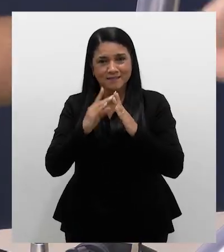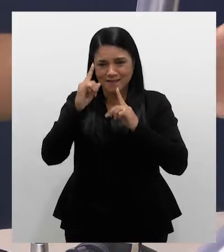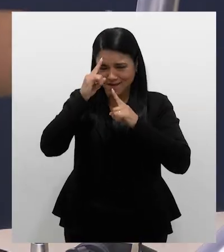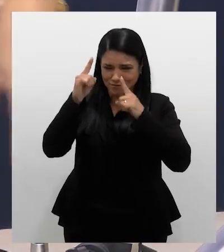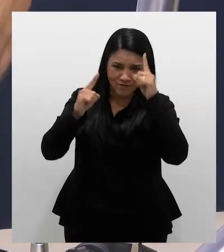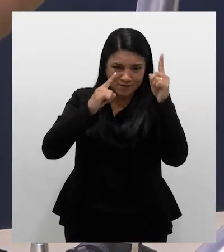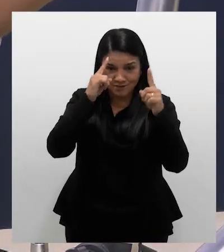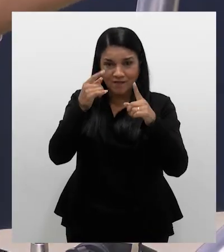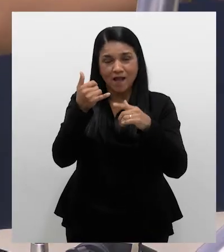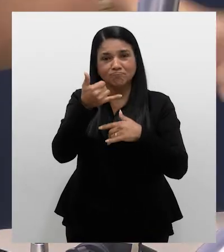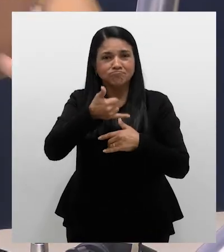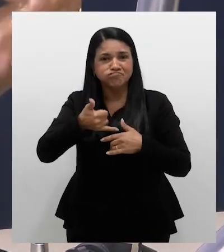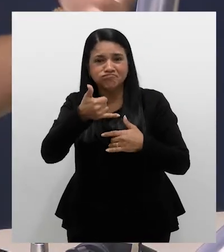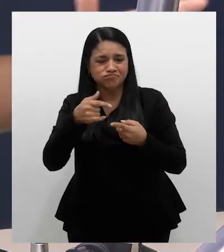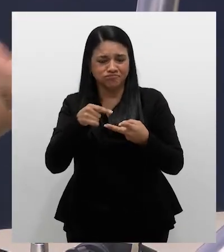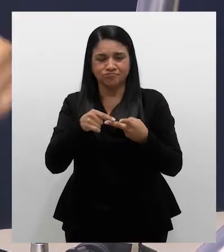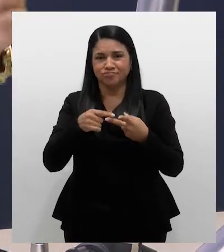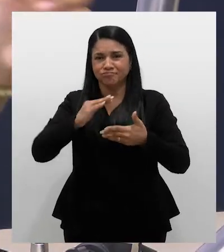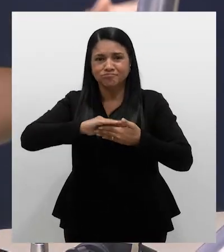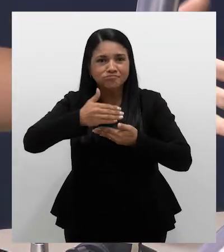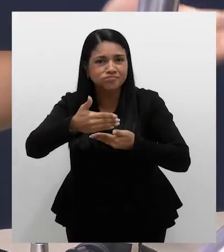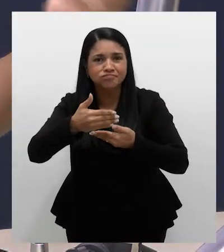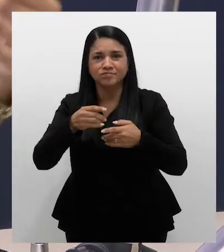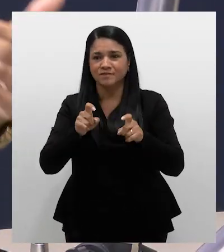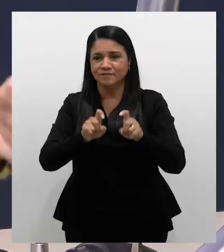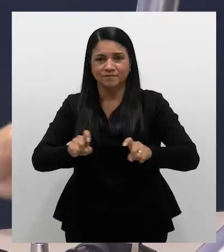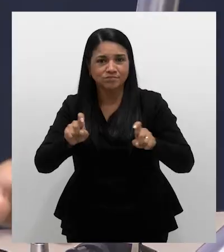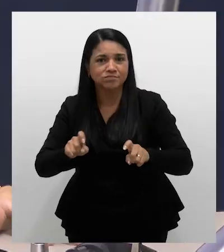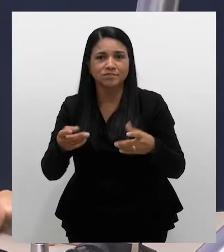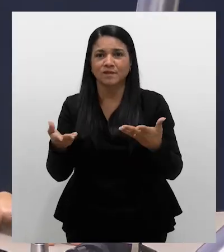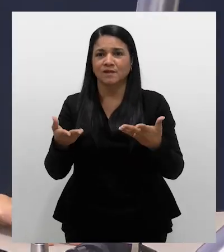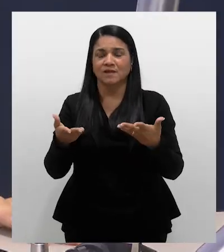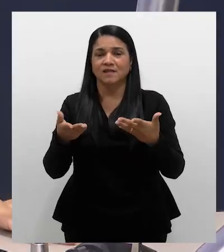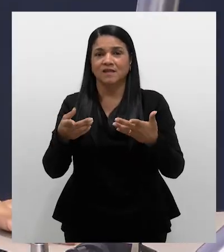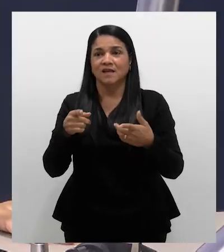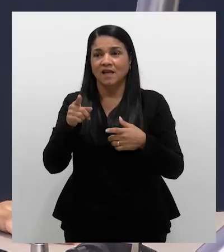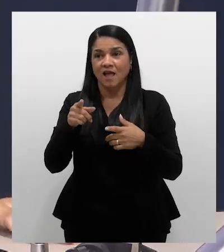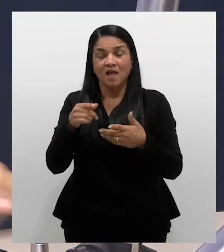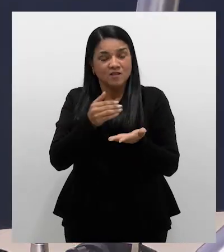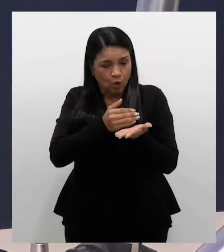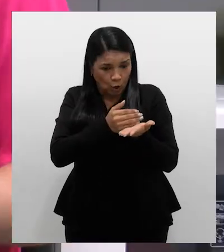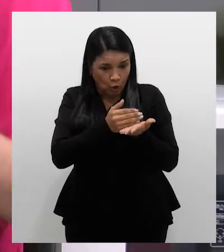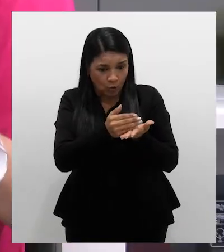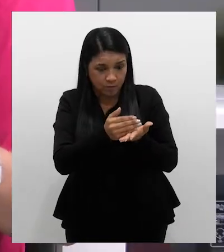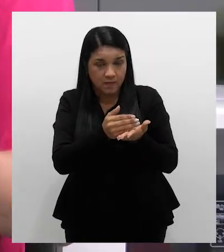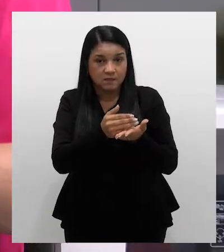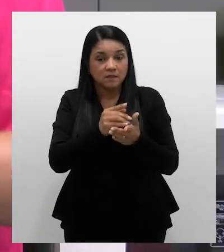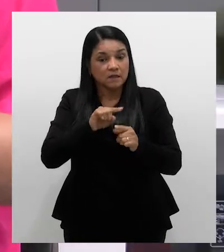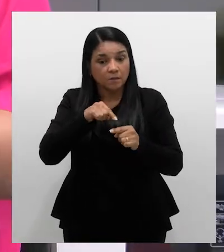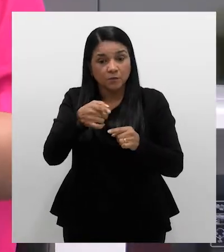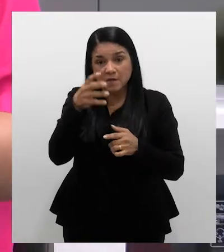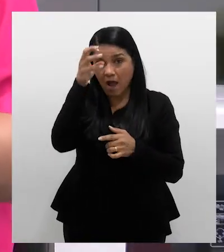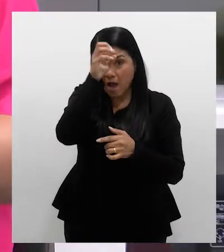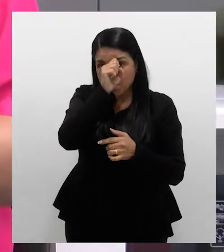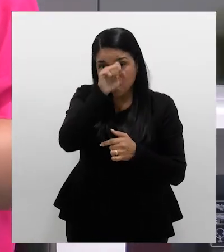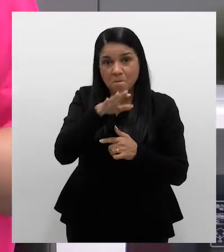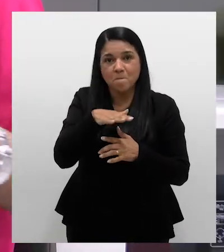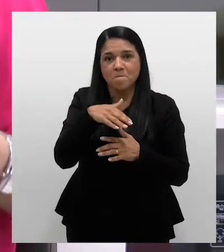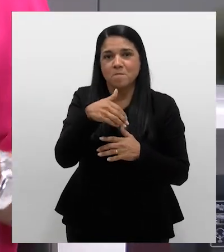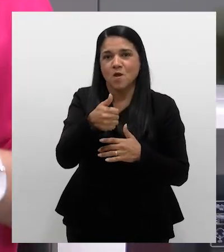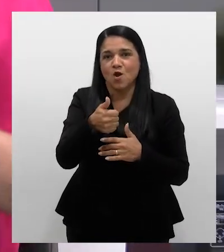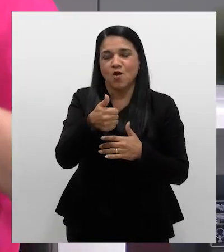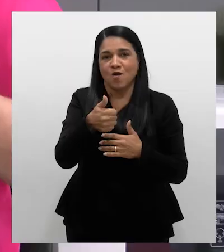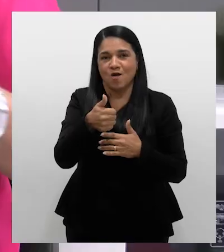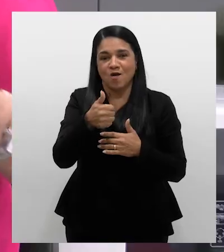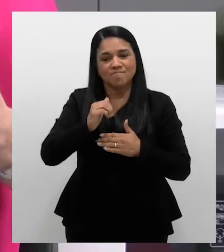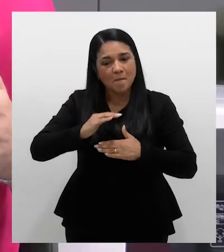os TikToks explodindo aí fazendo. Então, eu tento trazer o jovem pra Igual essa aquela realidade. trend também, né? Primeiro você começa, depois você melhora, Exatamente. né?